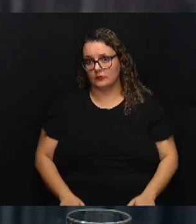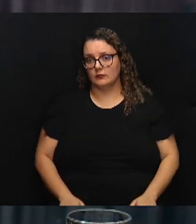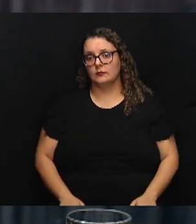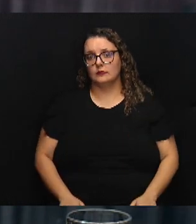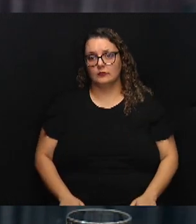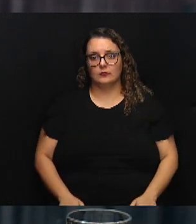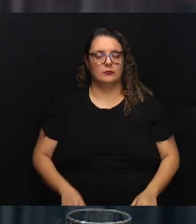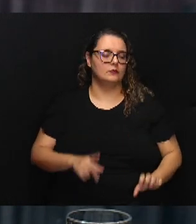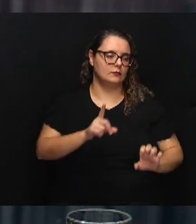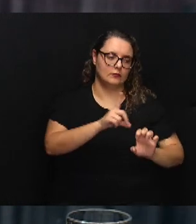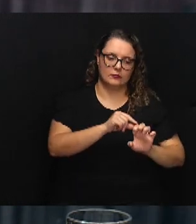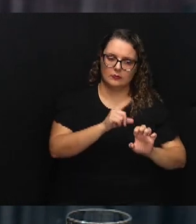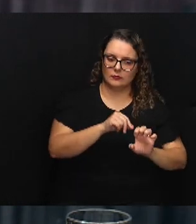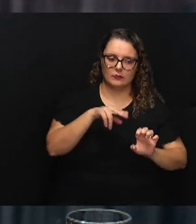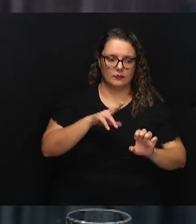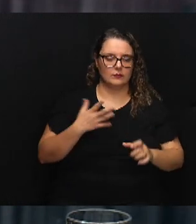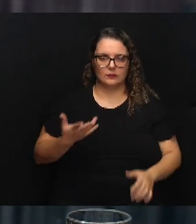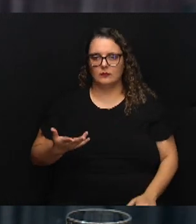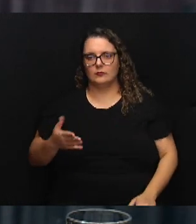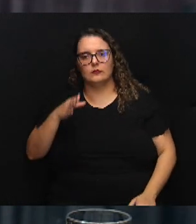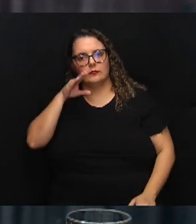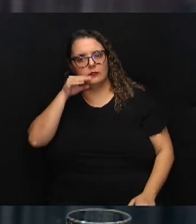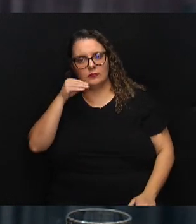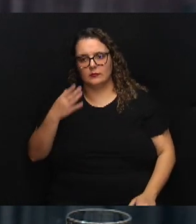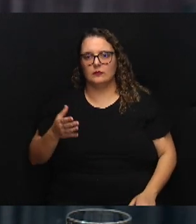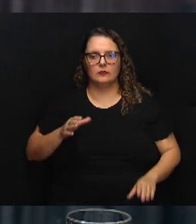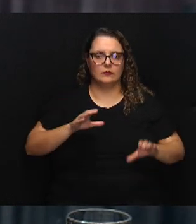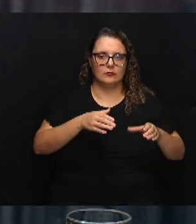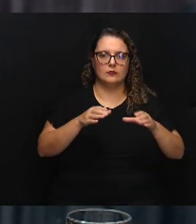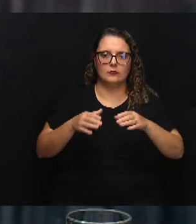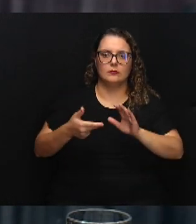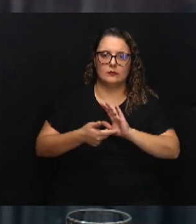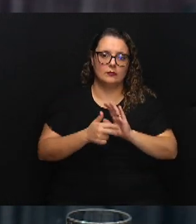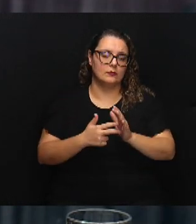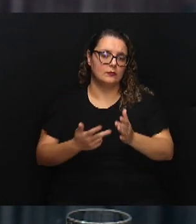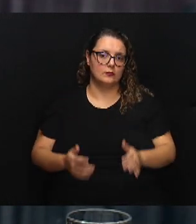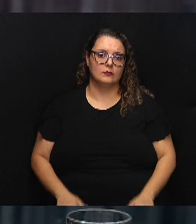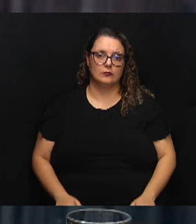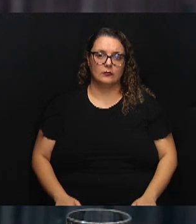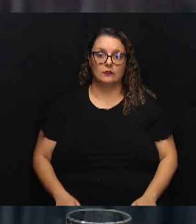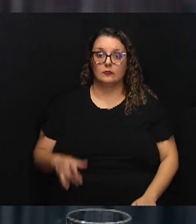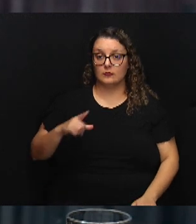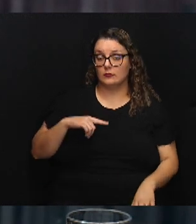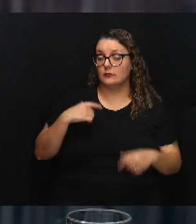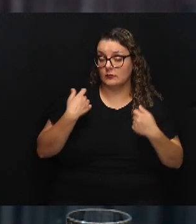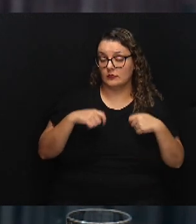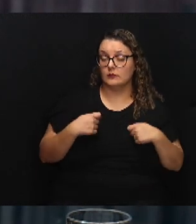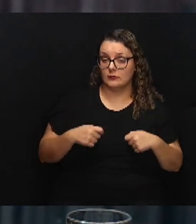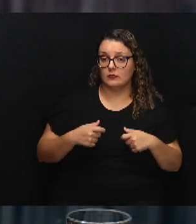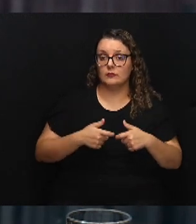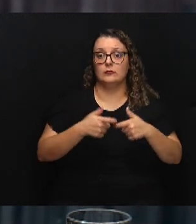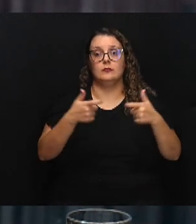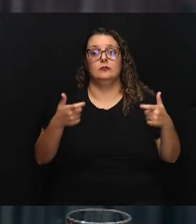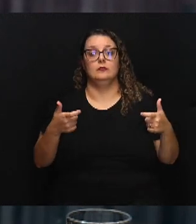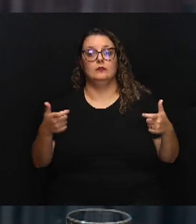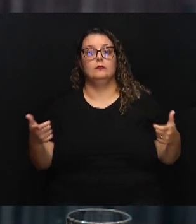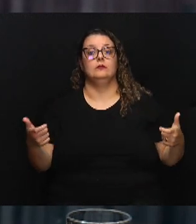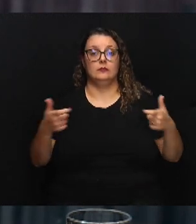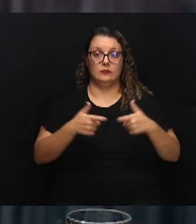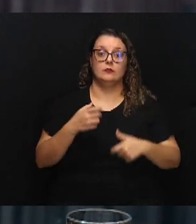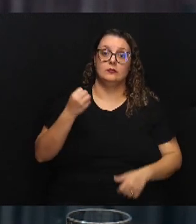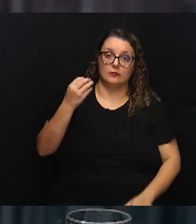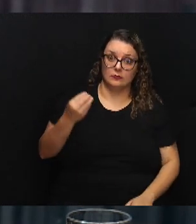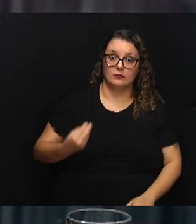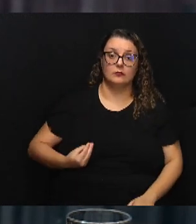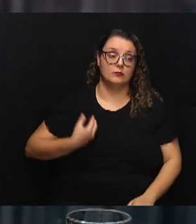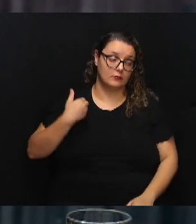de empreendedores, seja realmente de qualquer classe nesse sentido, tendo uma necessidade maior de diminuir a viagem e